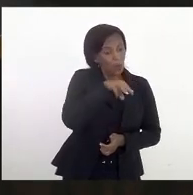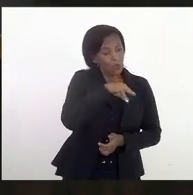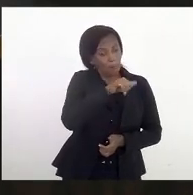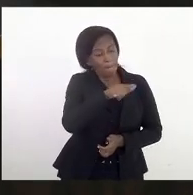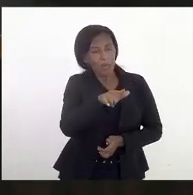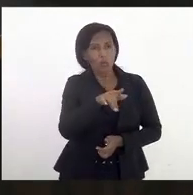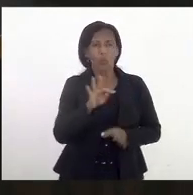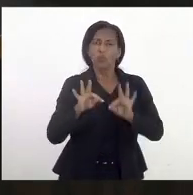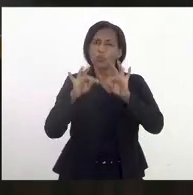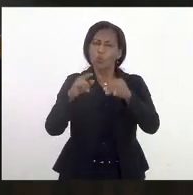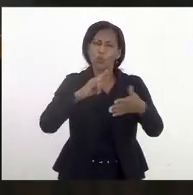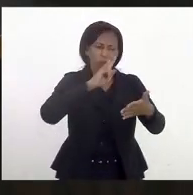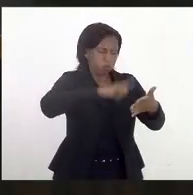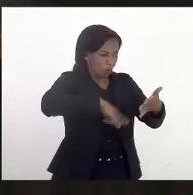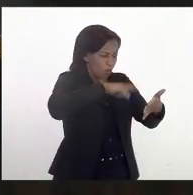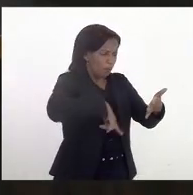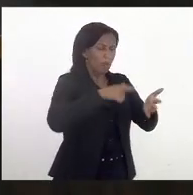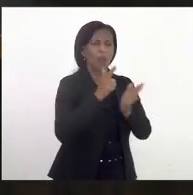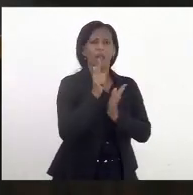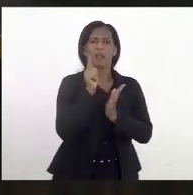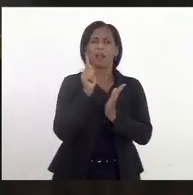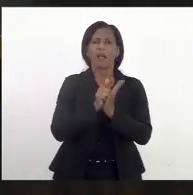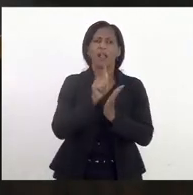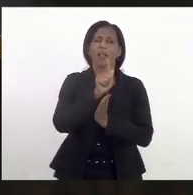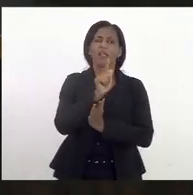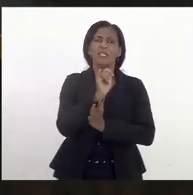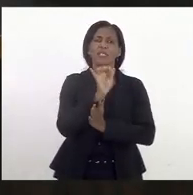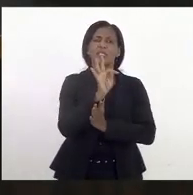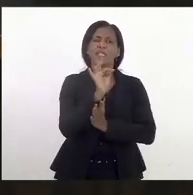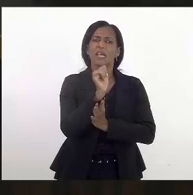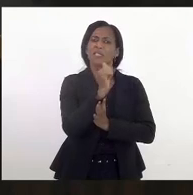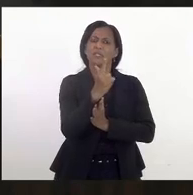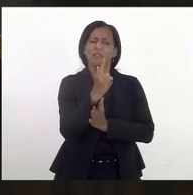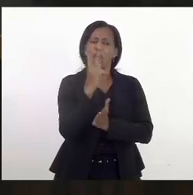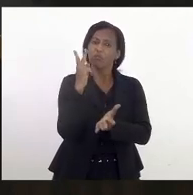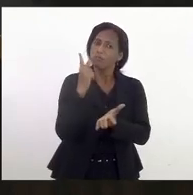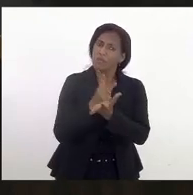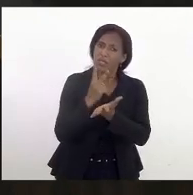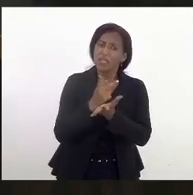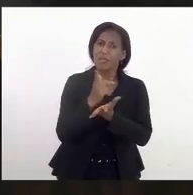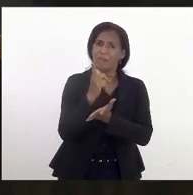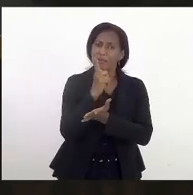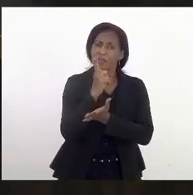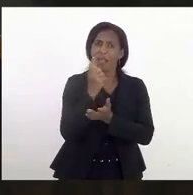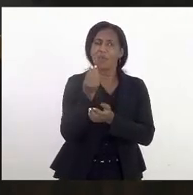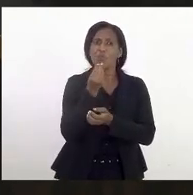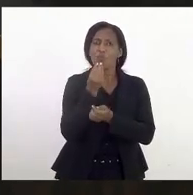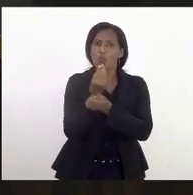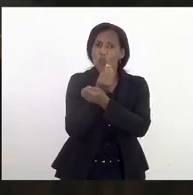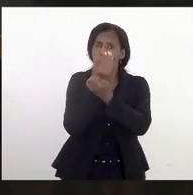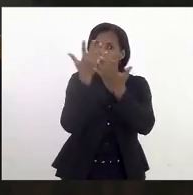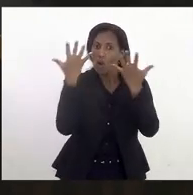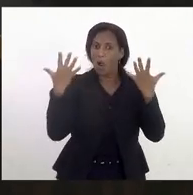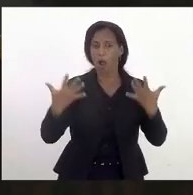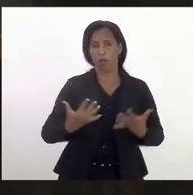licitações temos feitos e tem sempre sido feito com muita transparência e foi economia mas